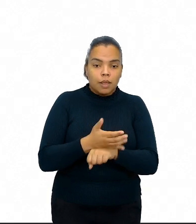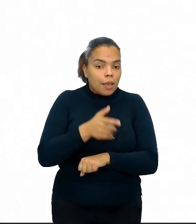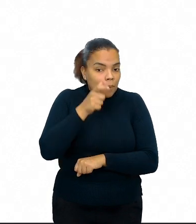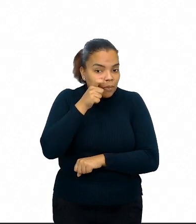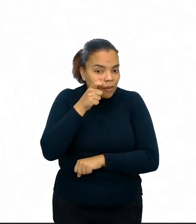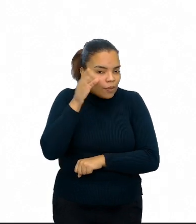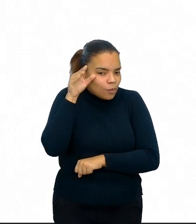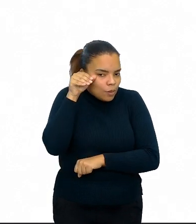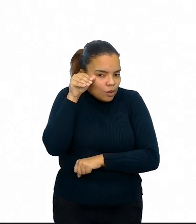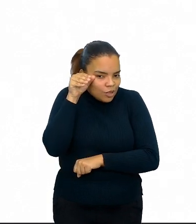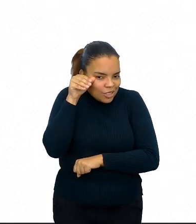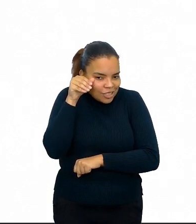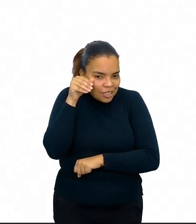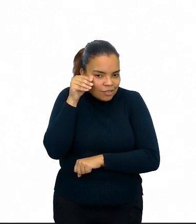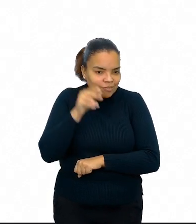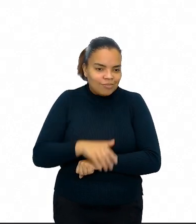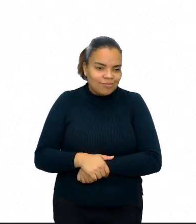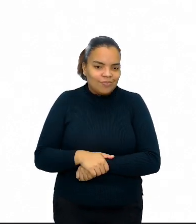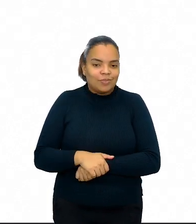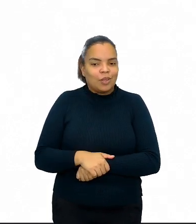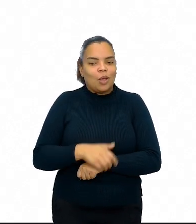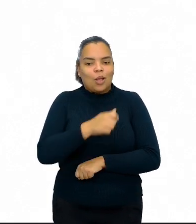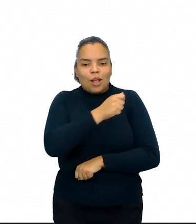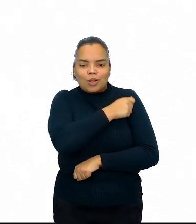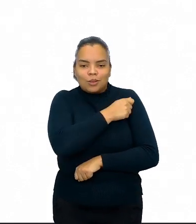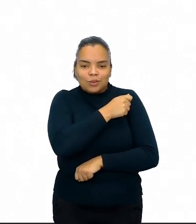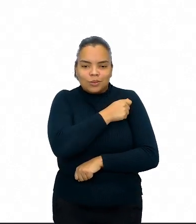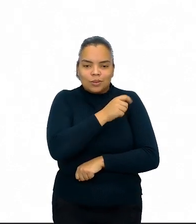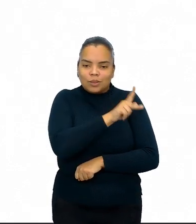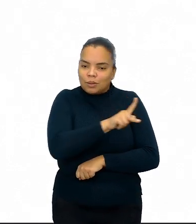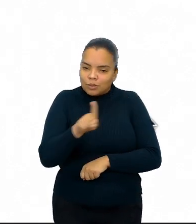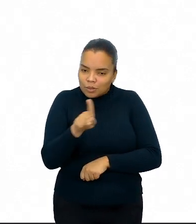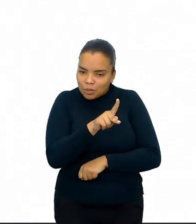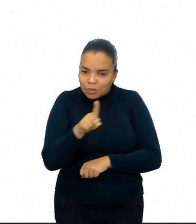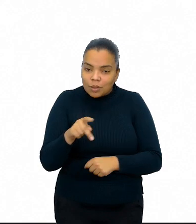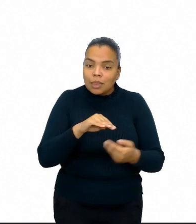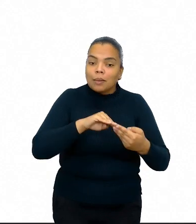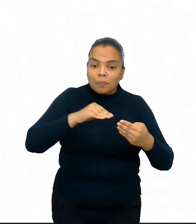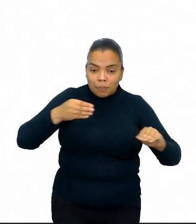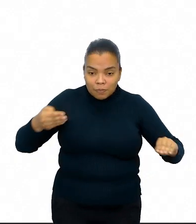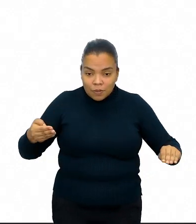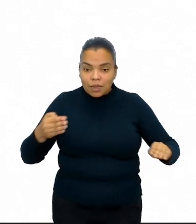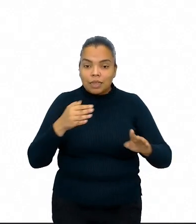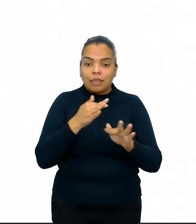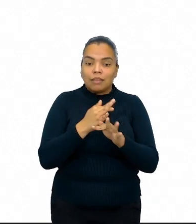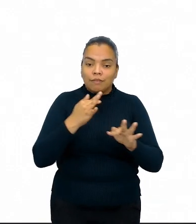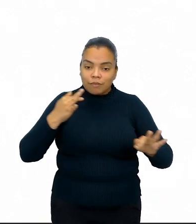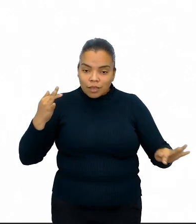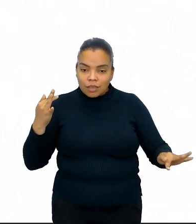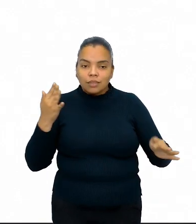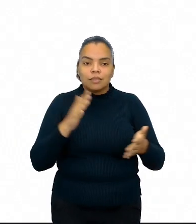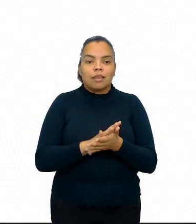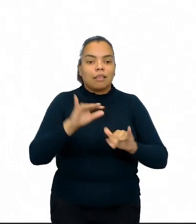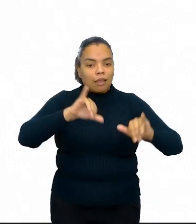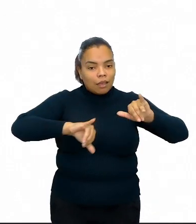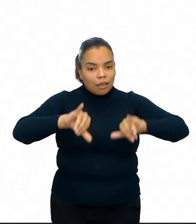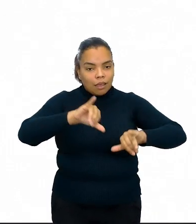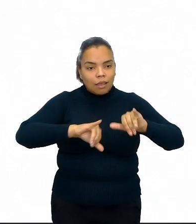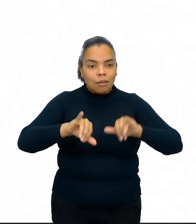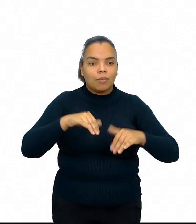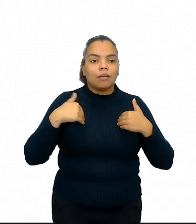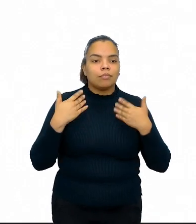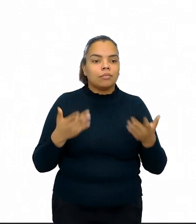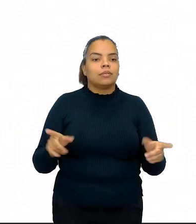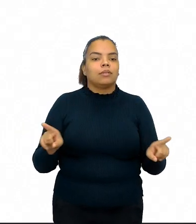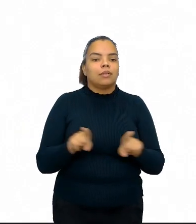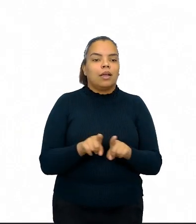nos Padlets dos nossos colegas das ciências, da física, da química, ok? Bom, a nossa